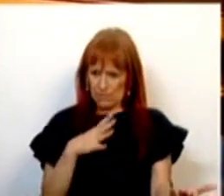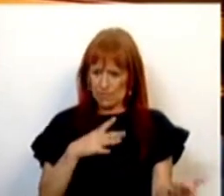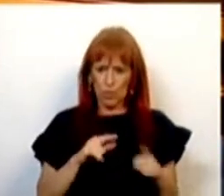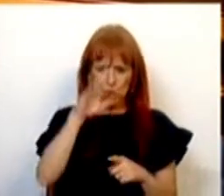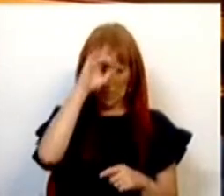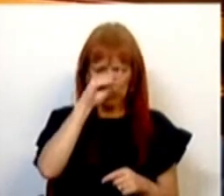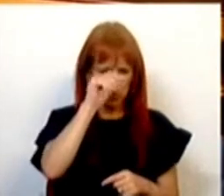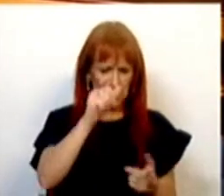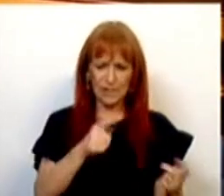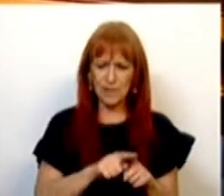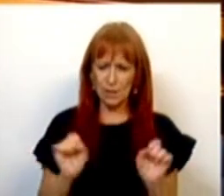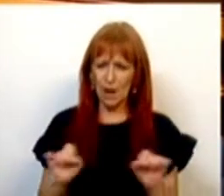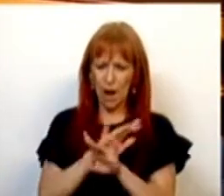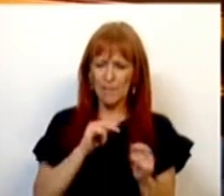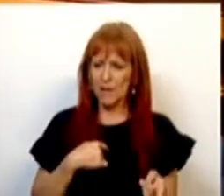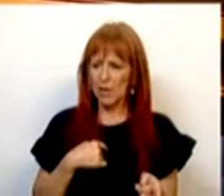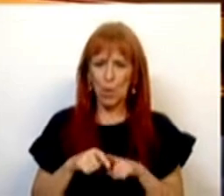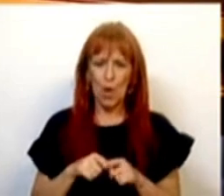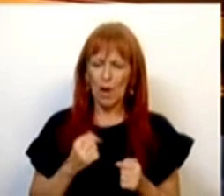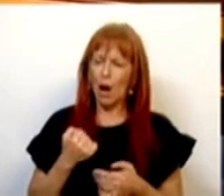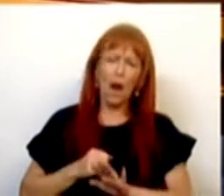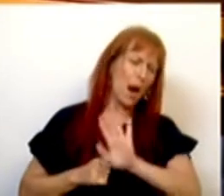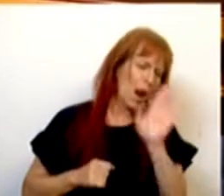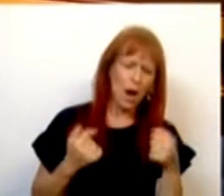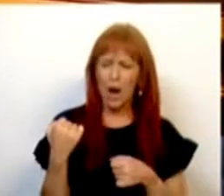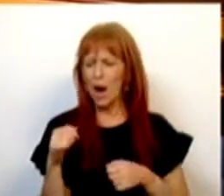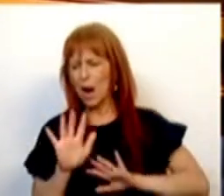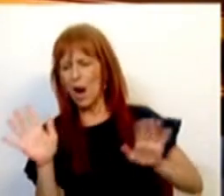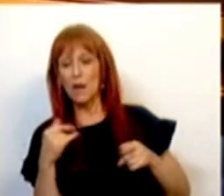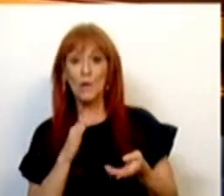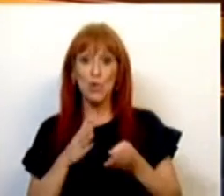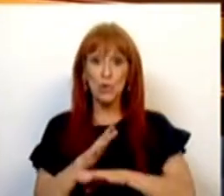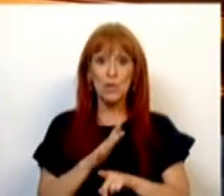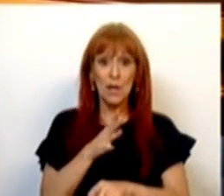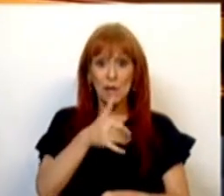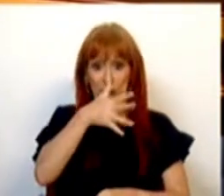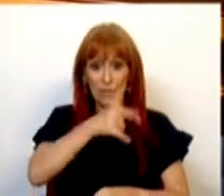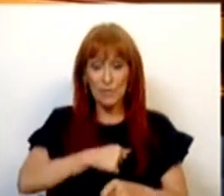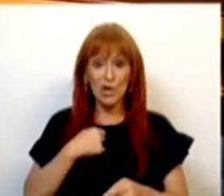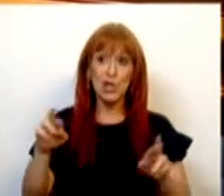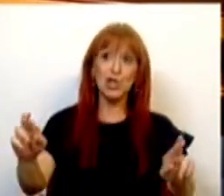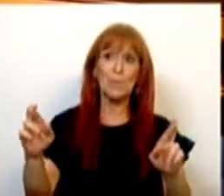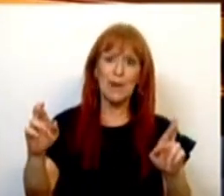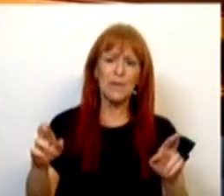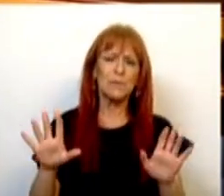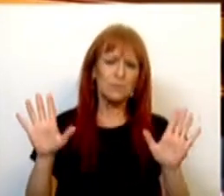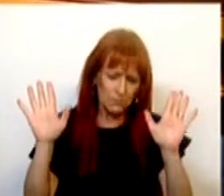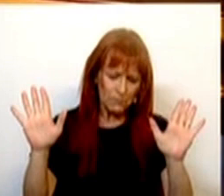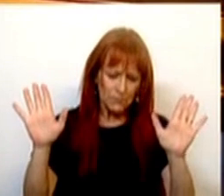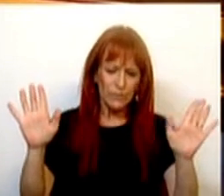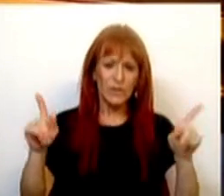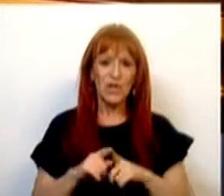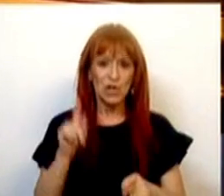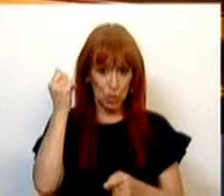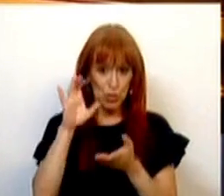governo regional que está claramente em estado de negação, vamos continuar, infelizmente, neste drama. Esperemos, em qualquer caso, que